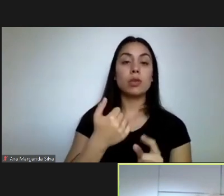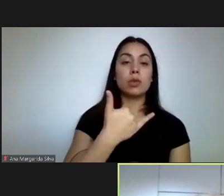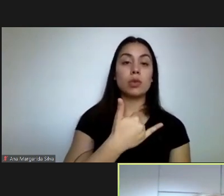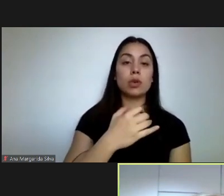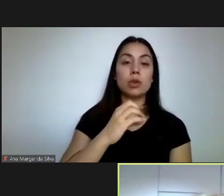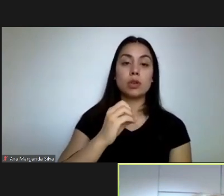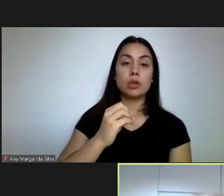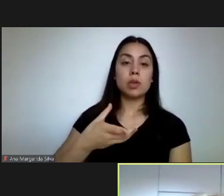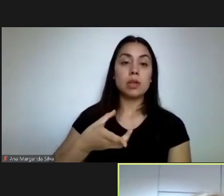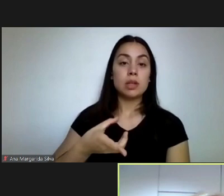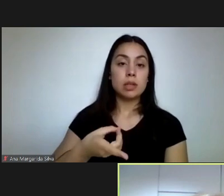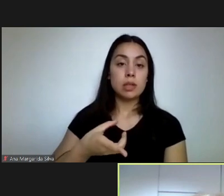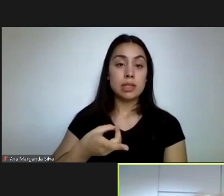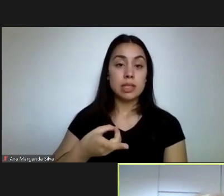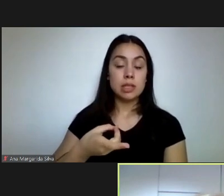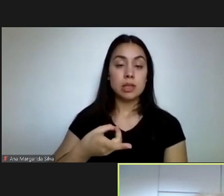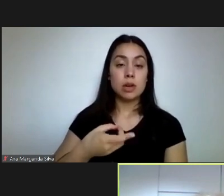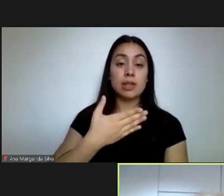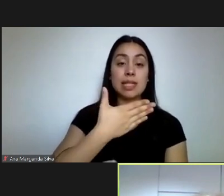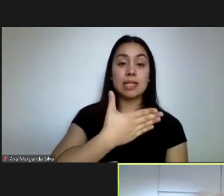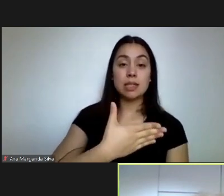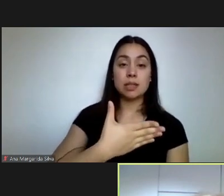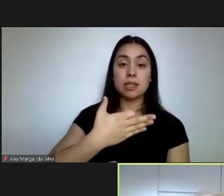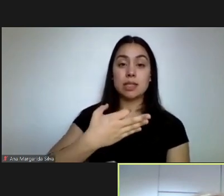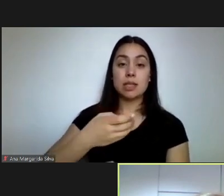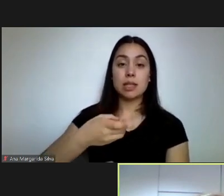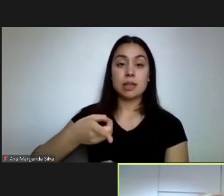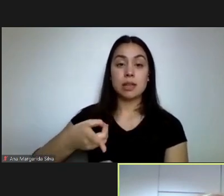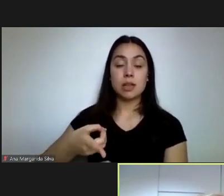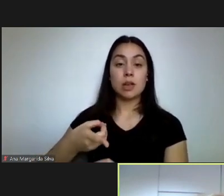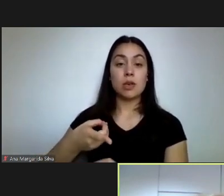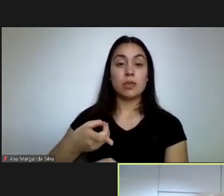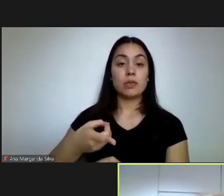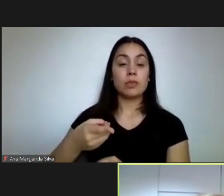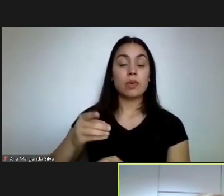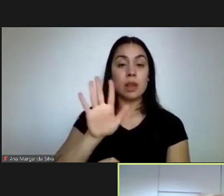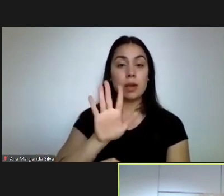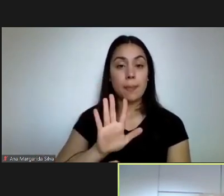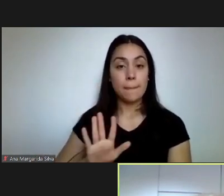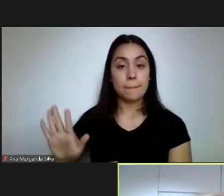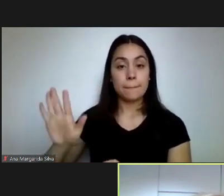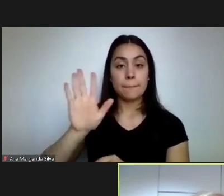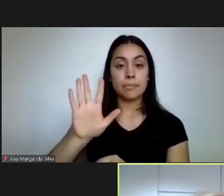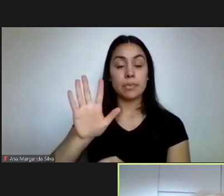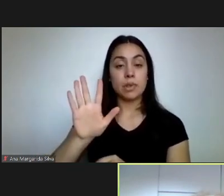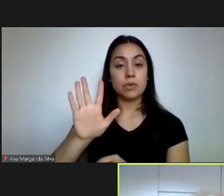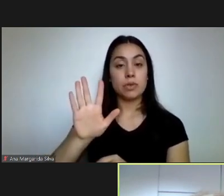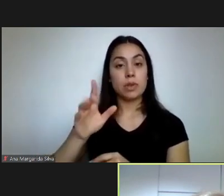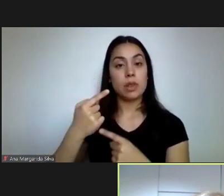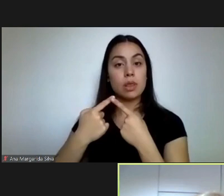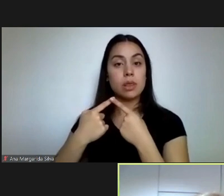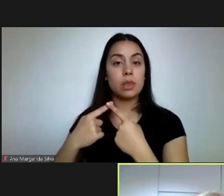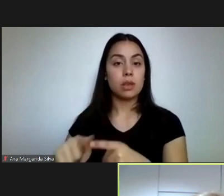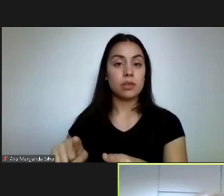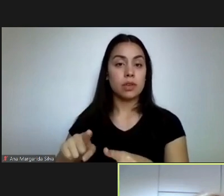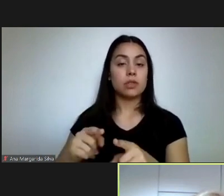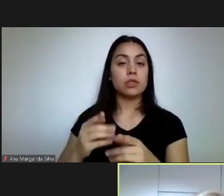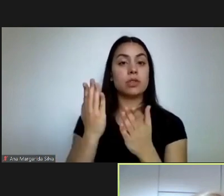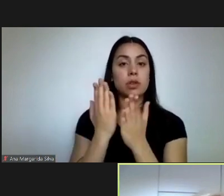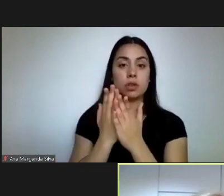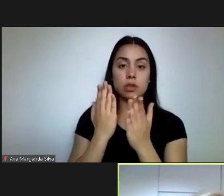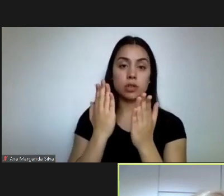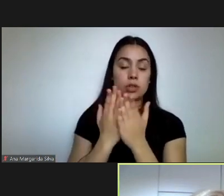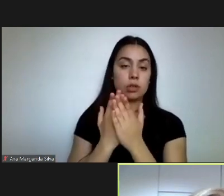179 nacionalidades diferentes nas escolas portuguesas. Temos escolas com 40 nacionalidades. E como dizia a